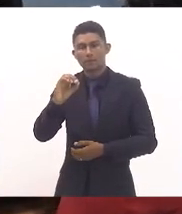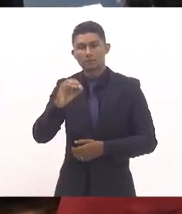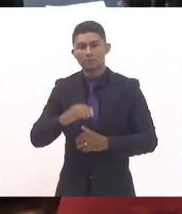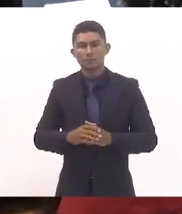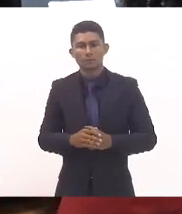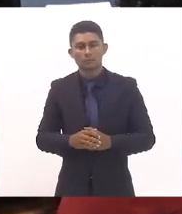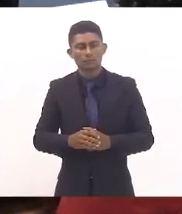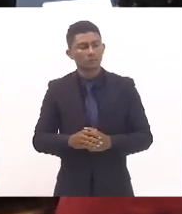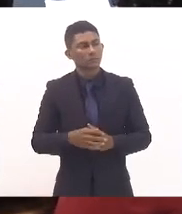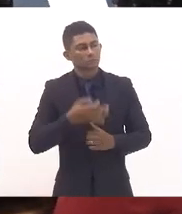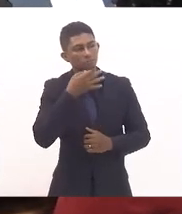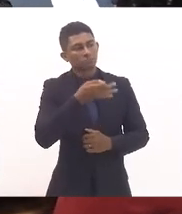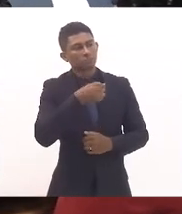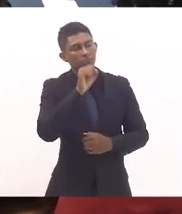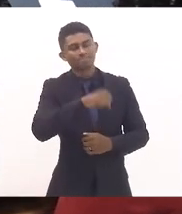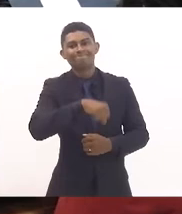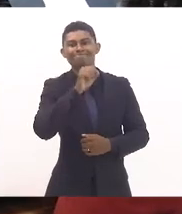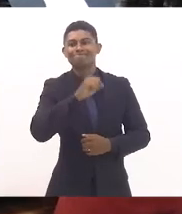Favorável.